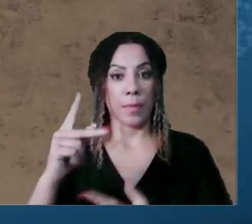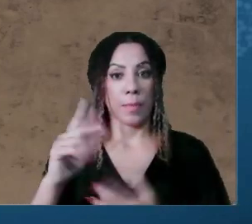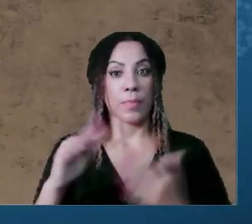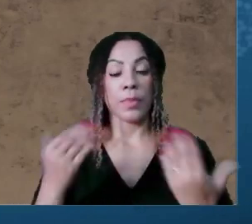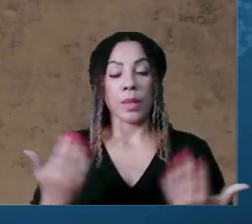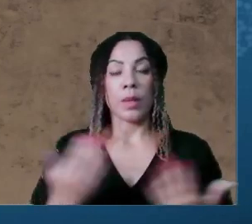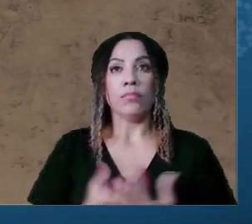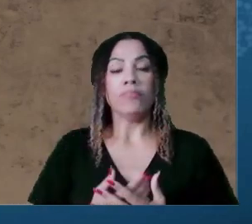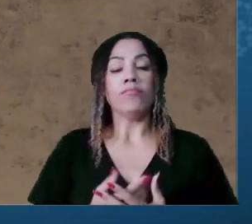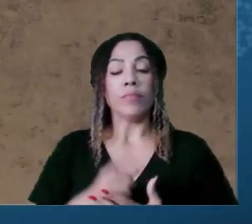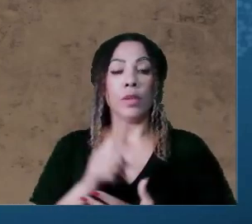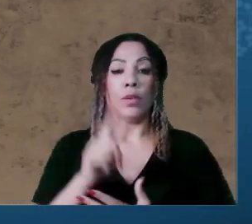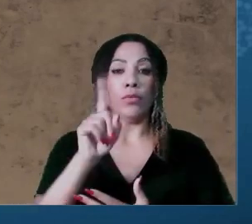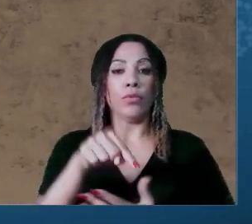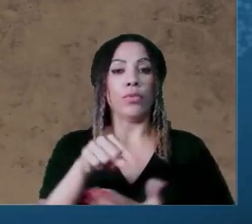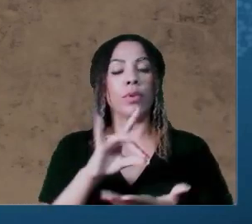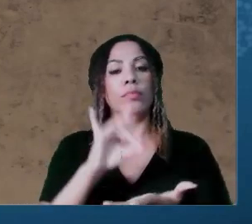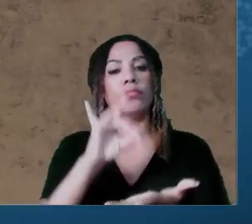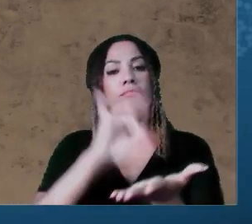foram realmente